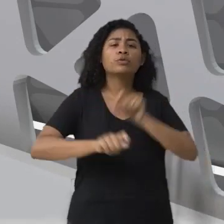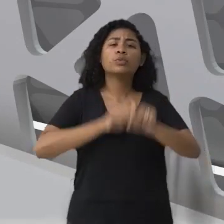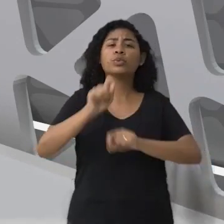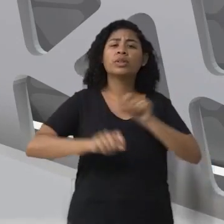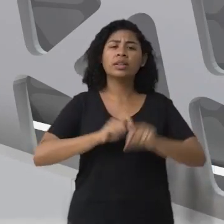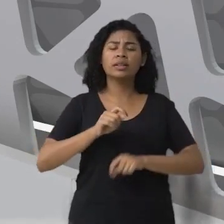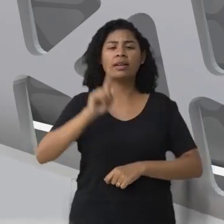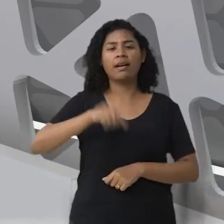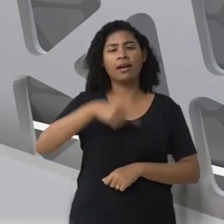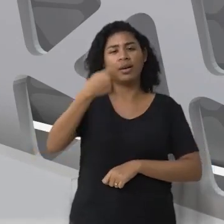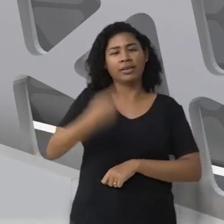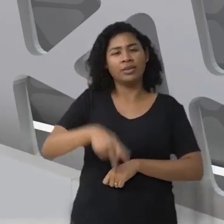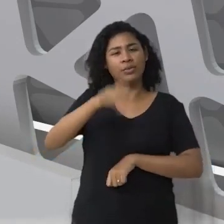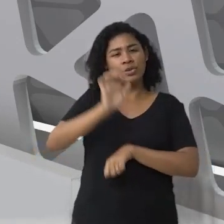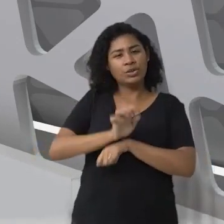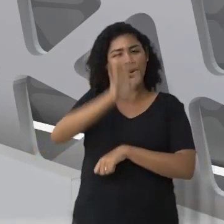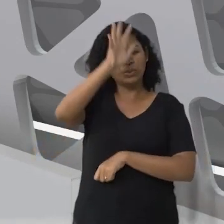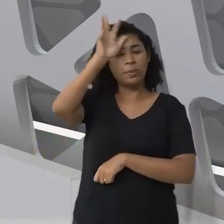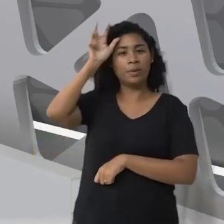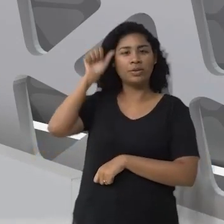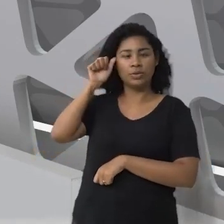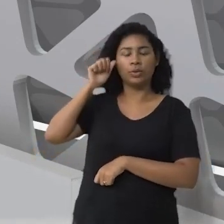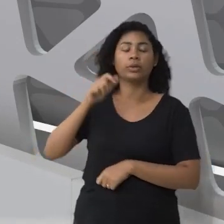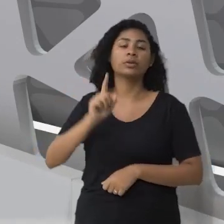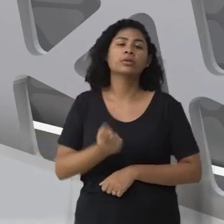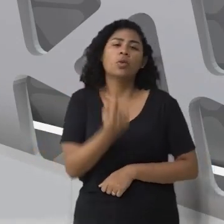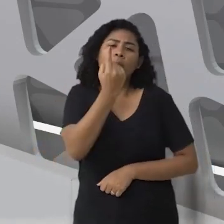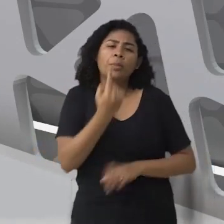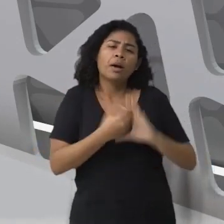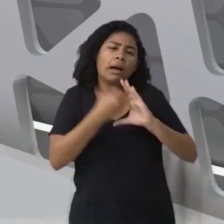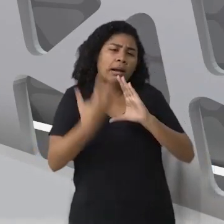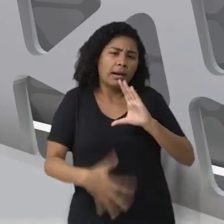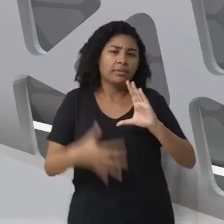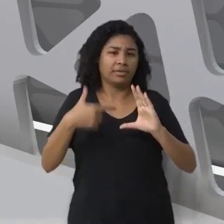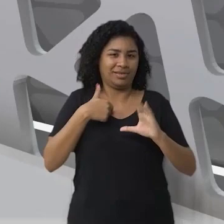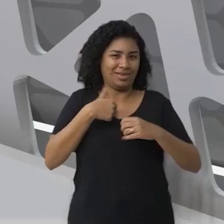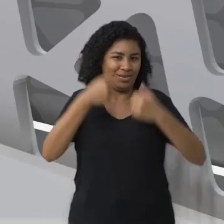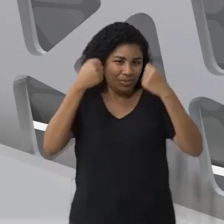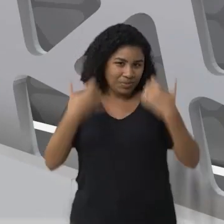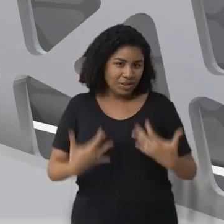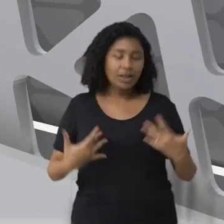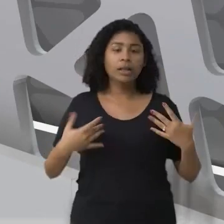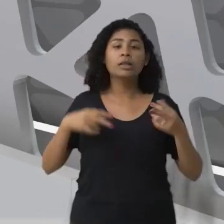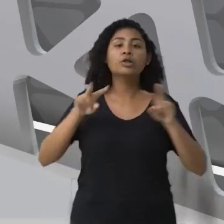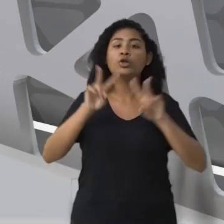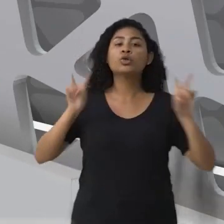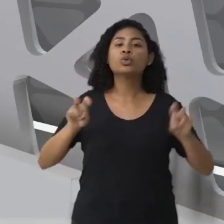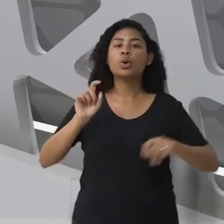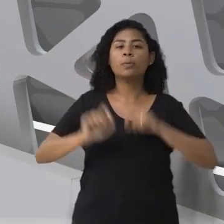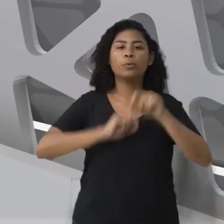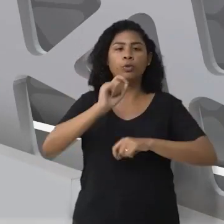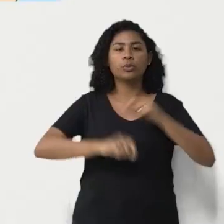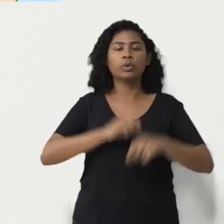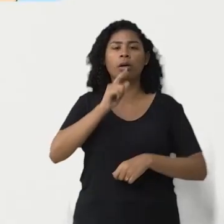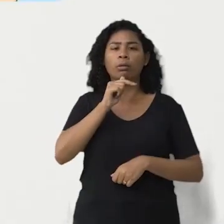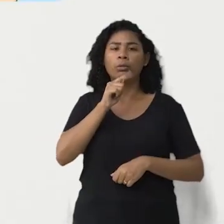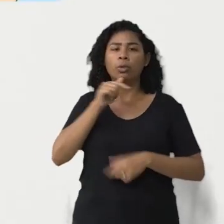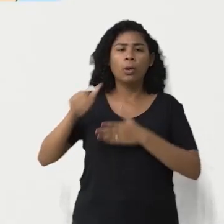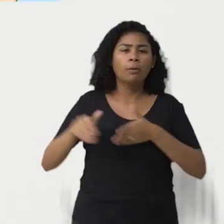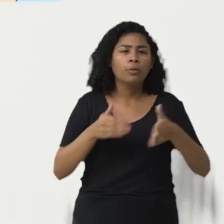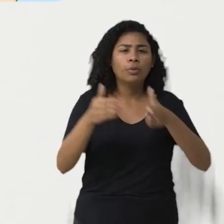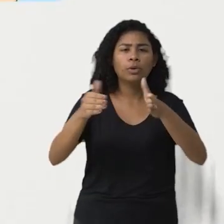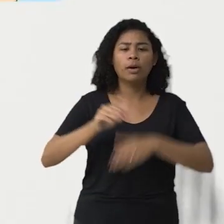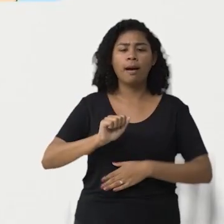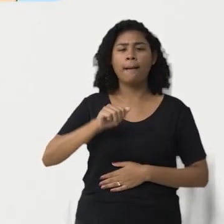nosso estado do Amazonas. E uma característica que nós estudamos foi sobre a bacia amazônica, que